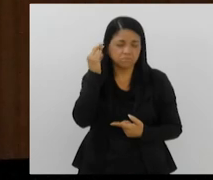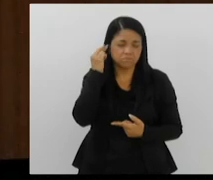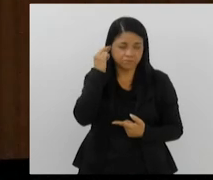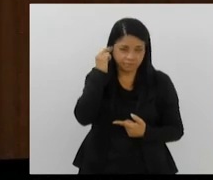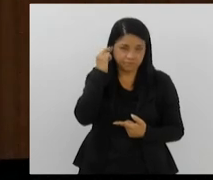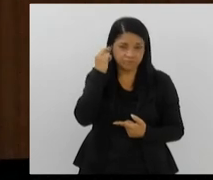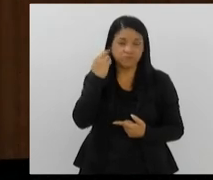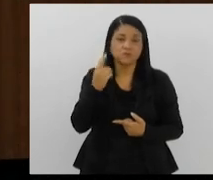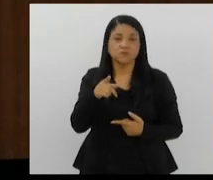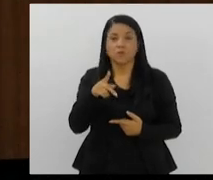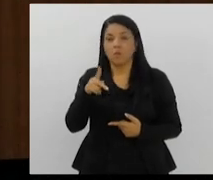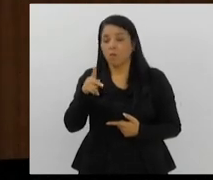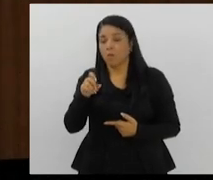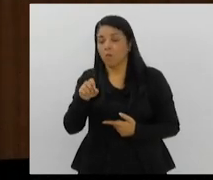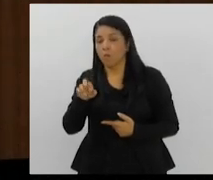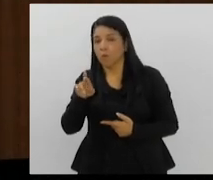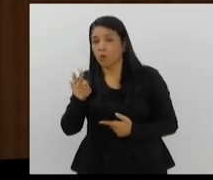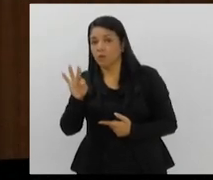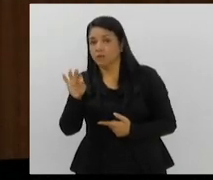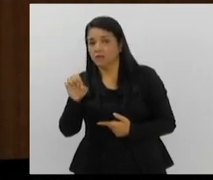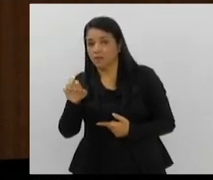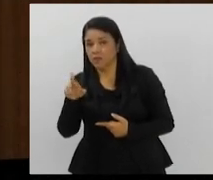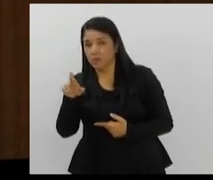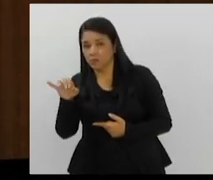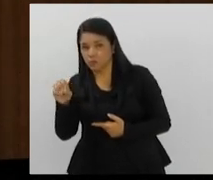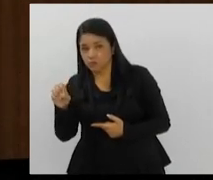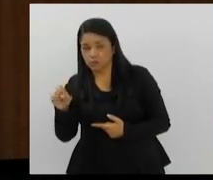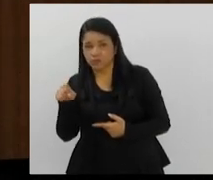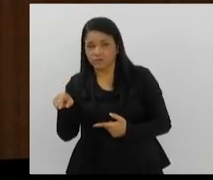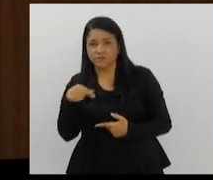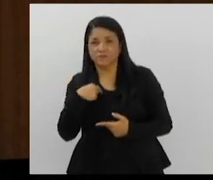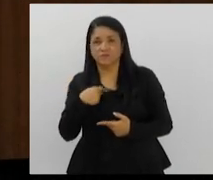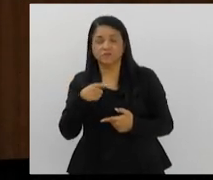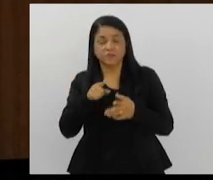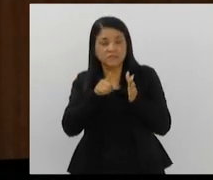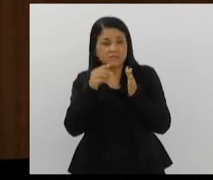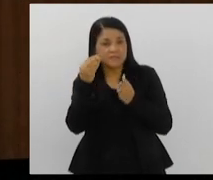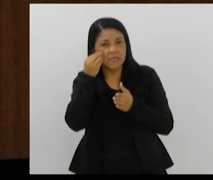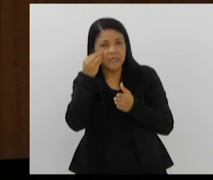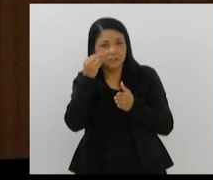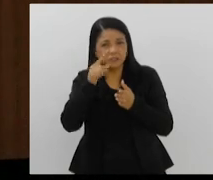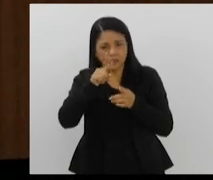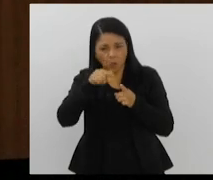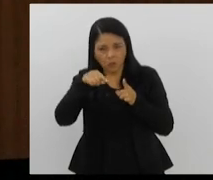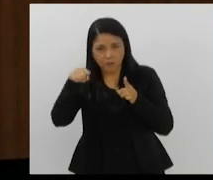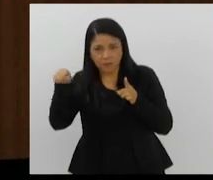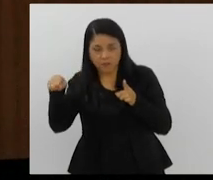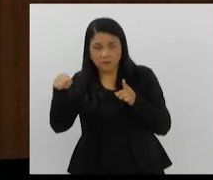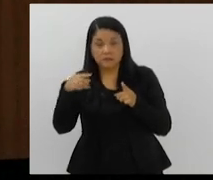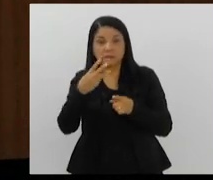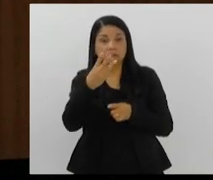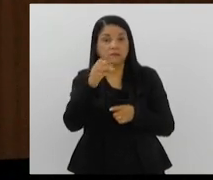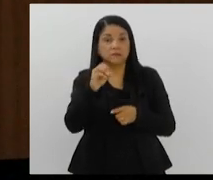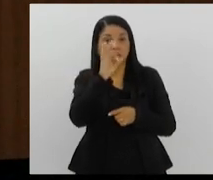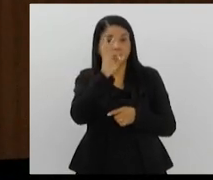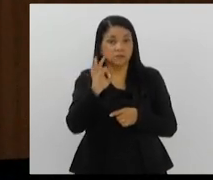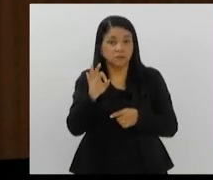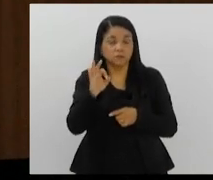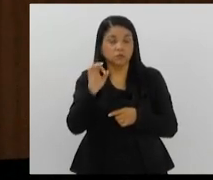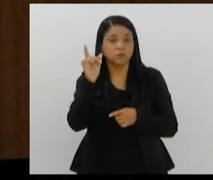os porteiros que estão na rua o tempo todo. A gente fez teste de audiometria, 30% tem surdez